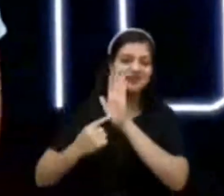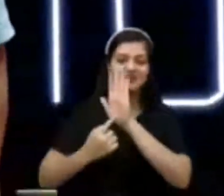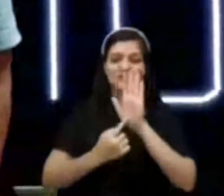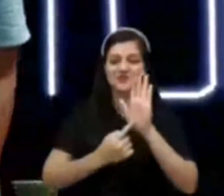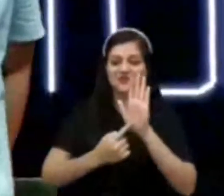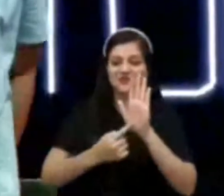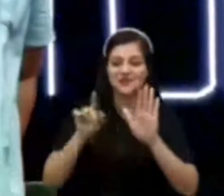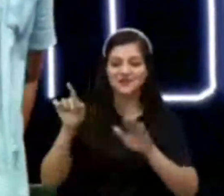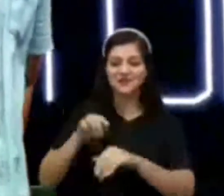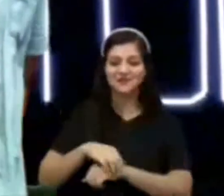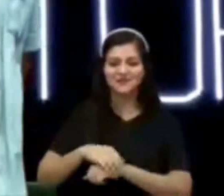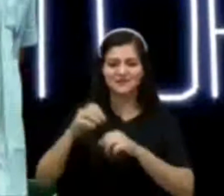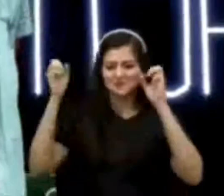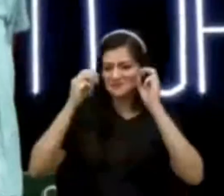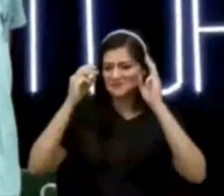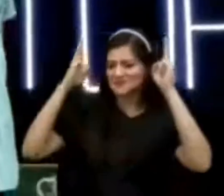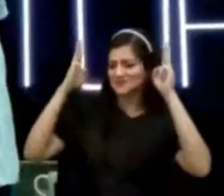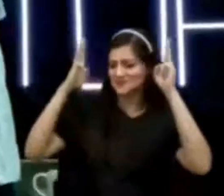Moisés, será?